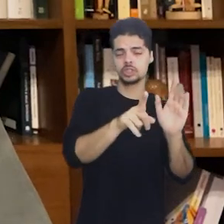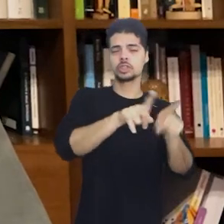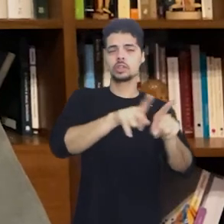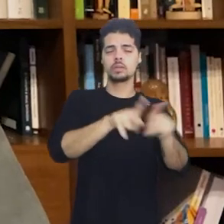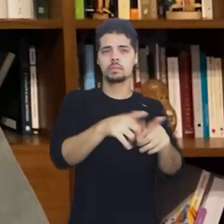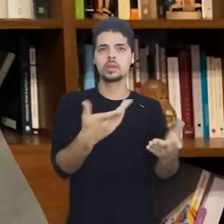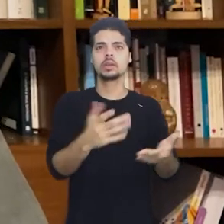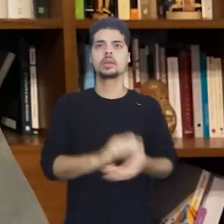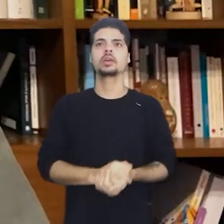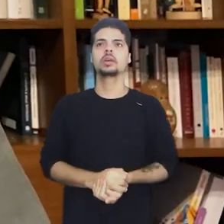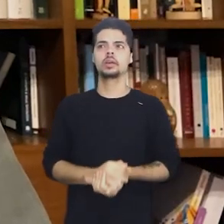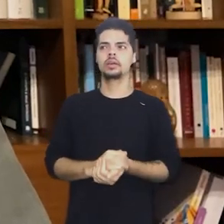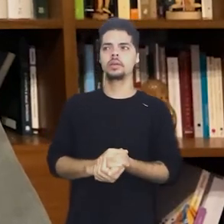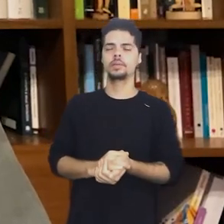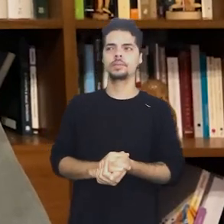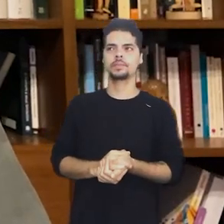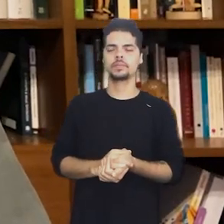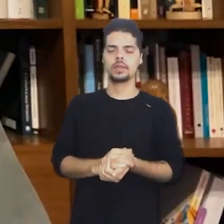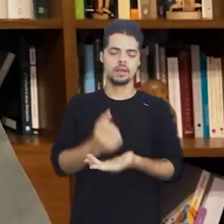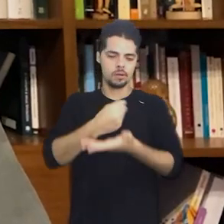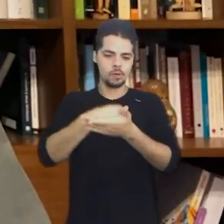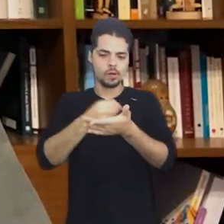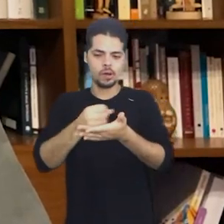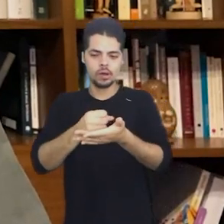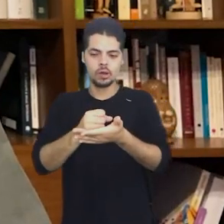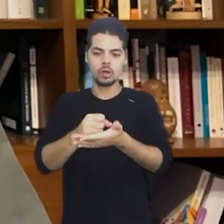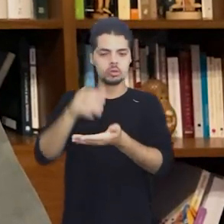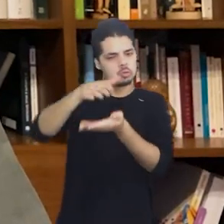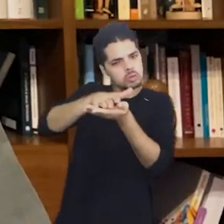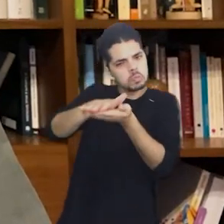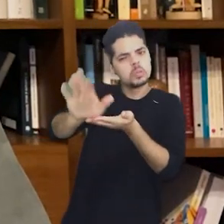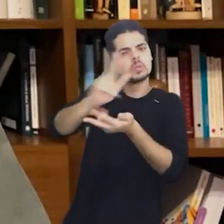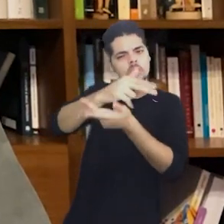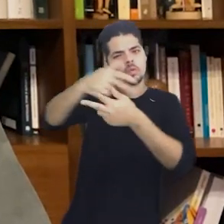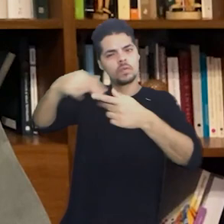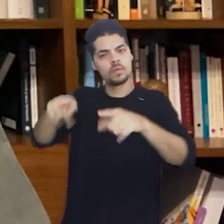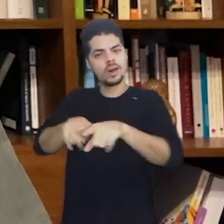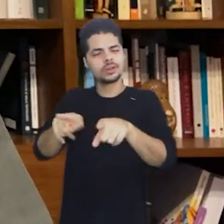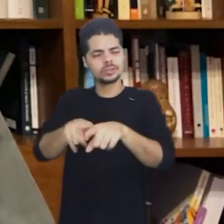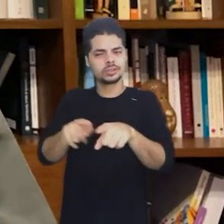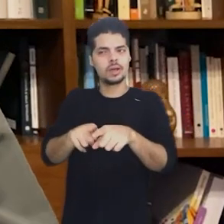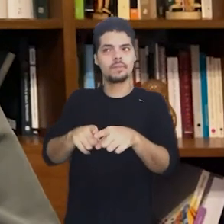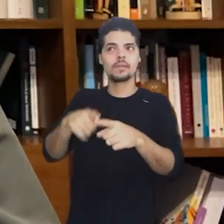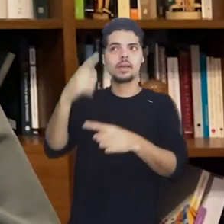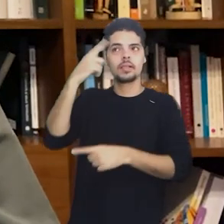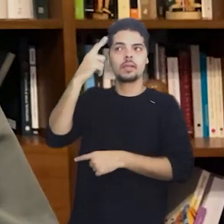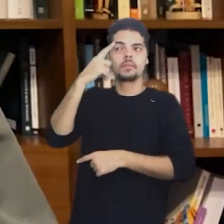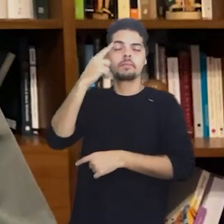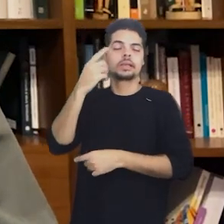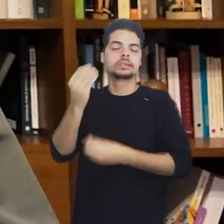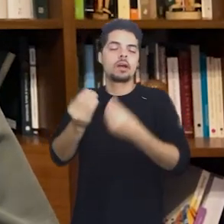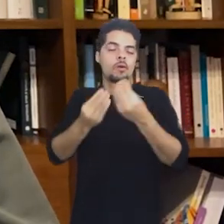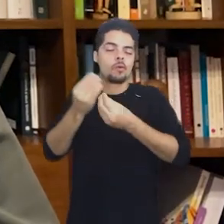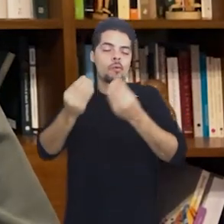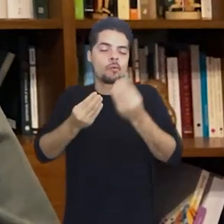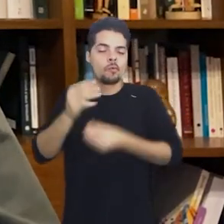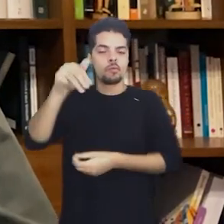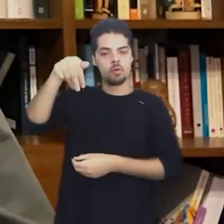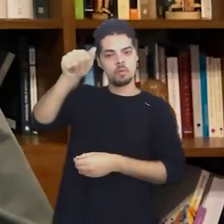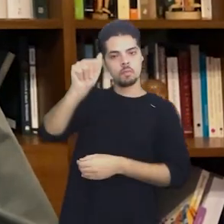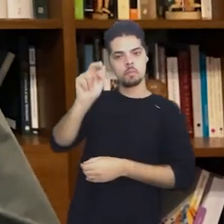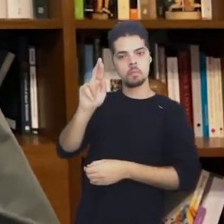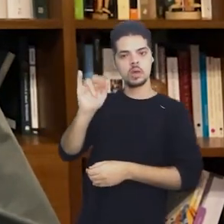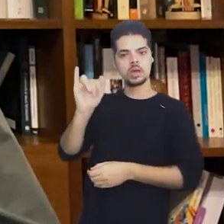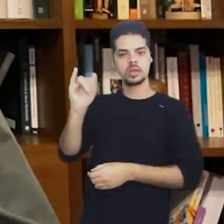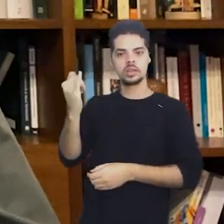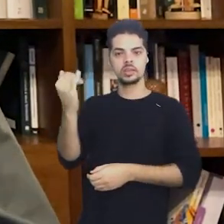século 20 Lucas botou publicou muitos trabalhos sobre esse tema e foi o primeiro autor talvez a